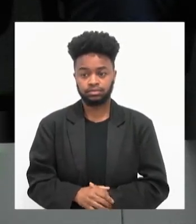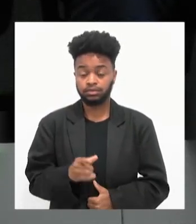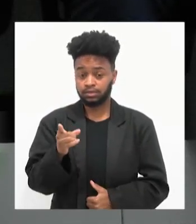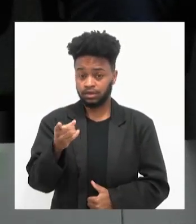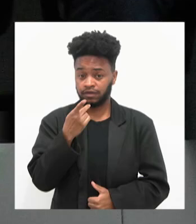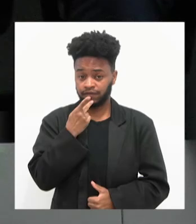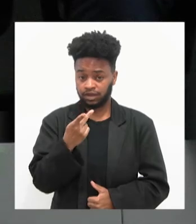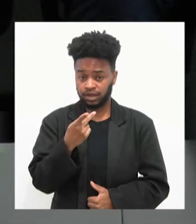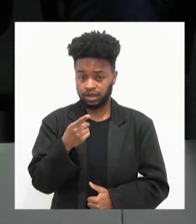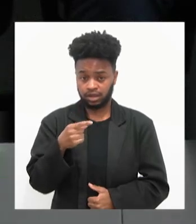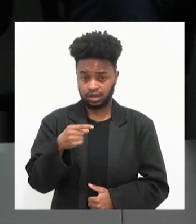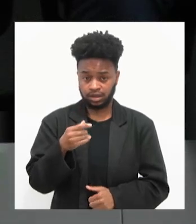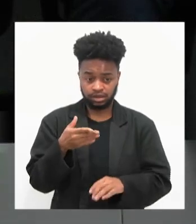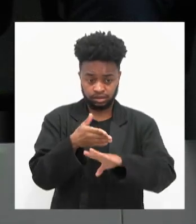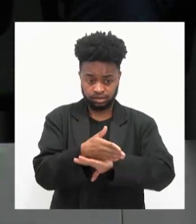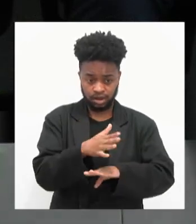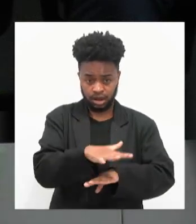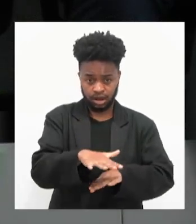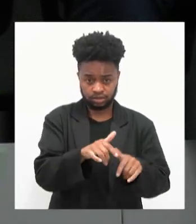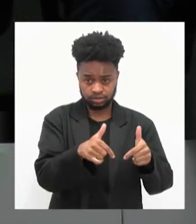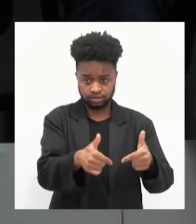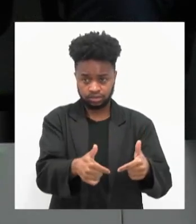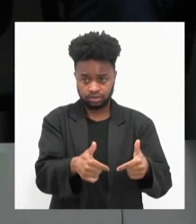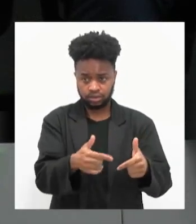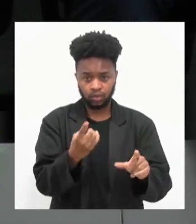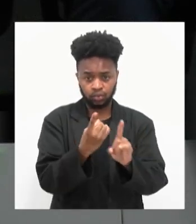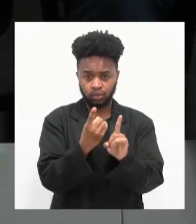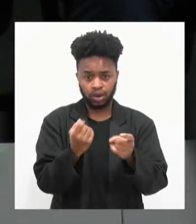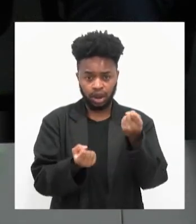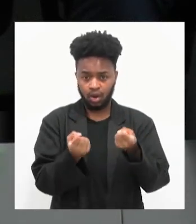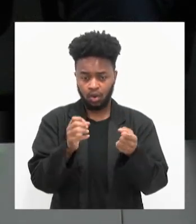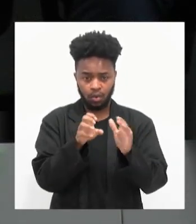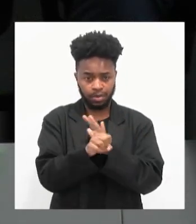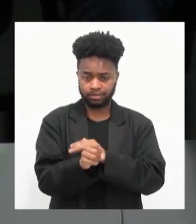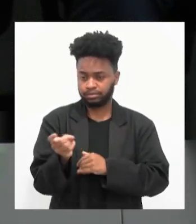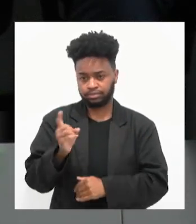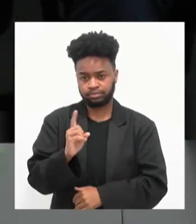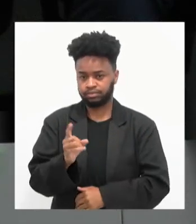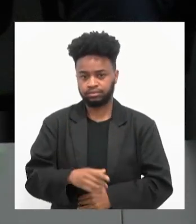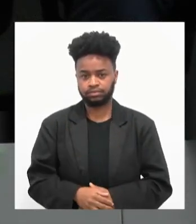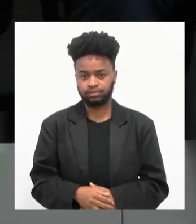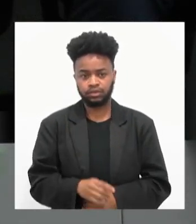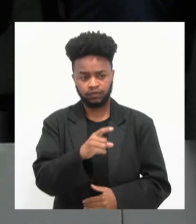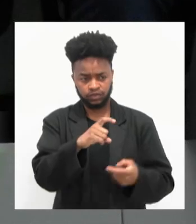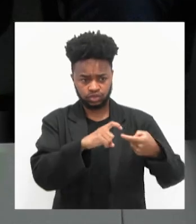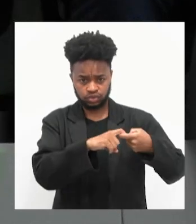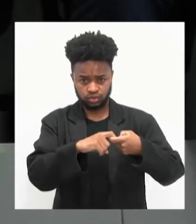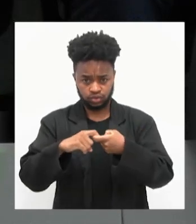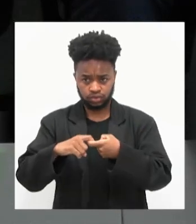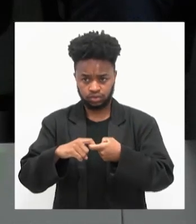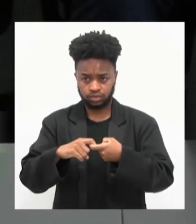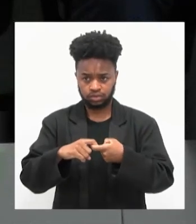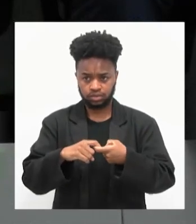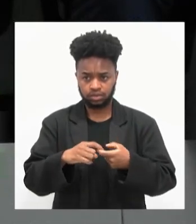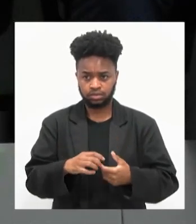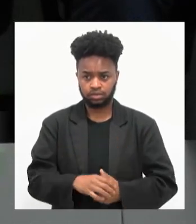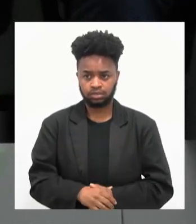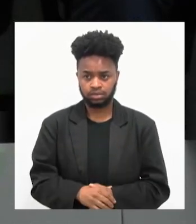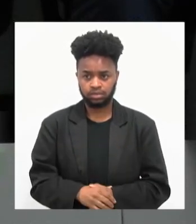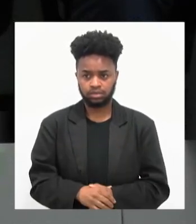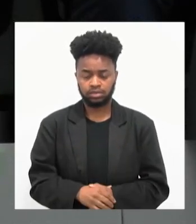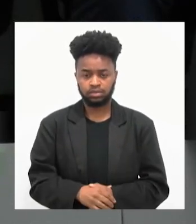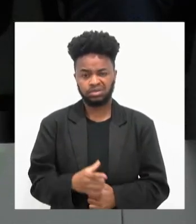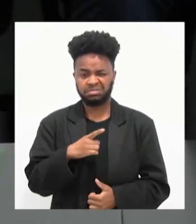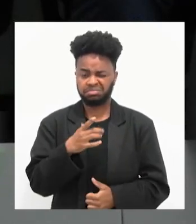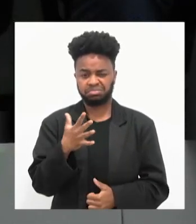fui para operação e Foi teve para um carro operação roubado. policial, acharam Não, um carro roubado. o senhor rebocou no máximo. Nesse horizonte todo,